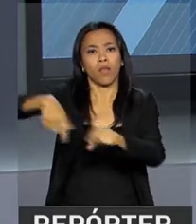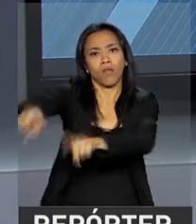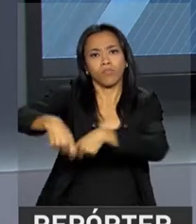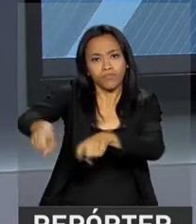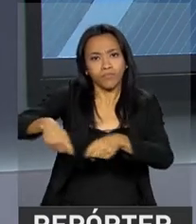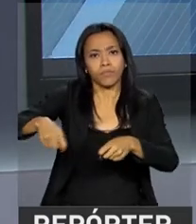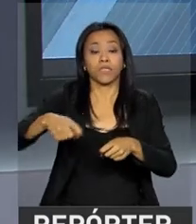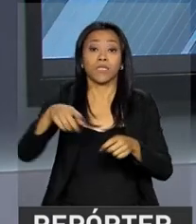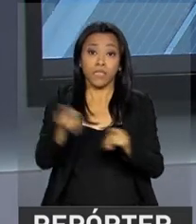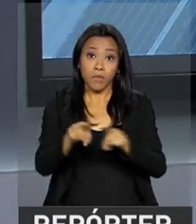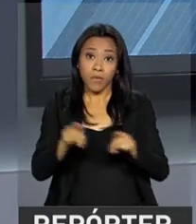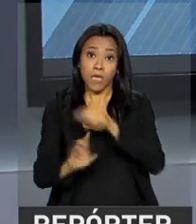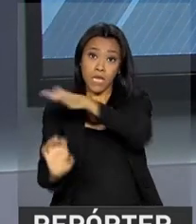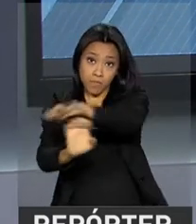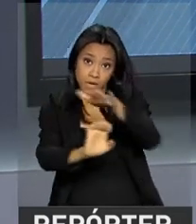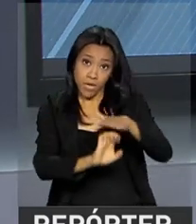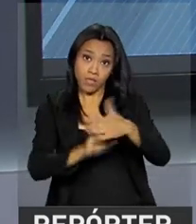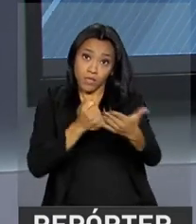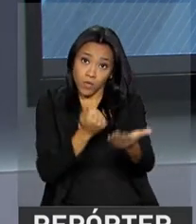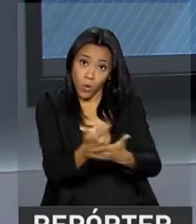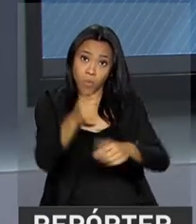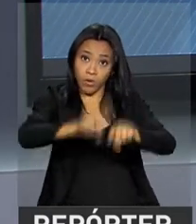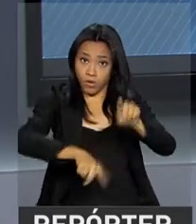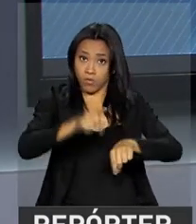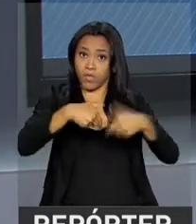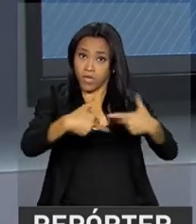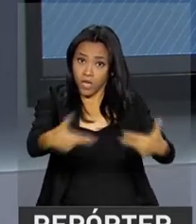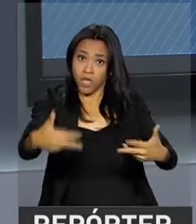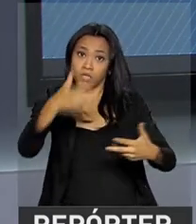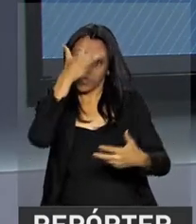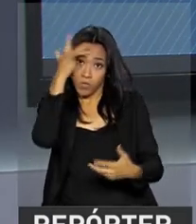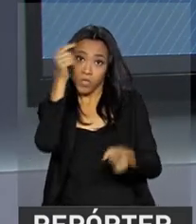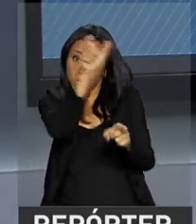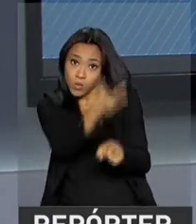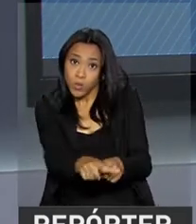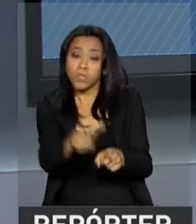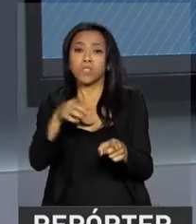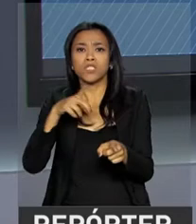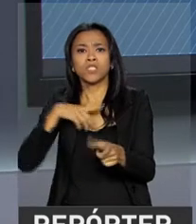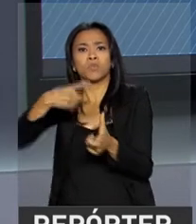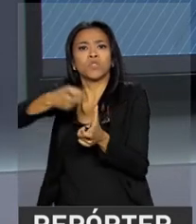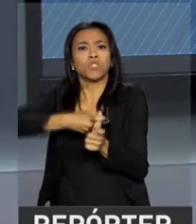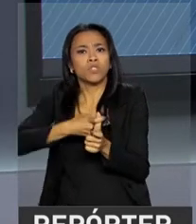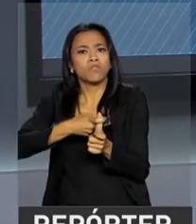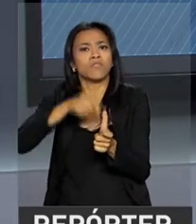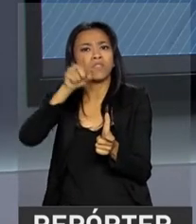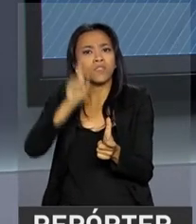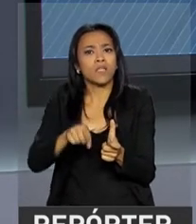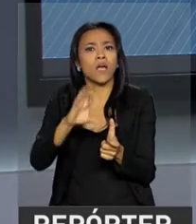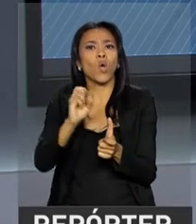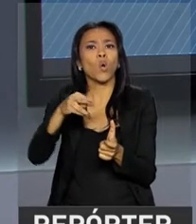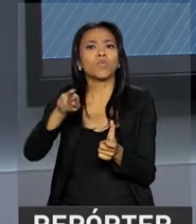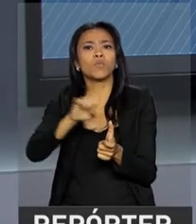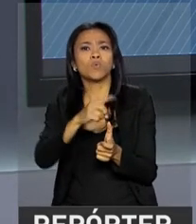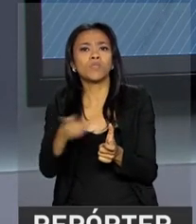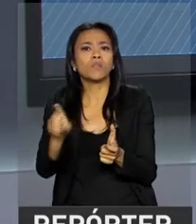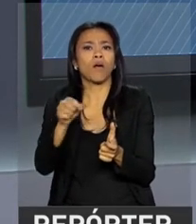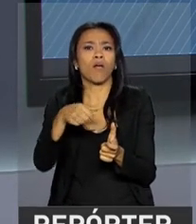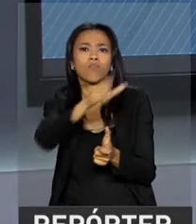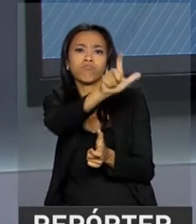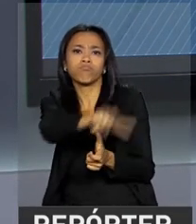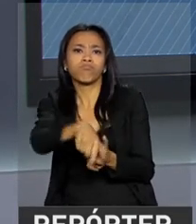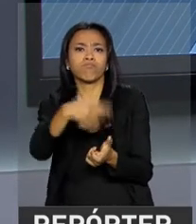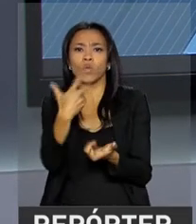empresas que compram produtos rurais de pessoas físicas e tinham dívidas relativas a contribuição do empregador